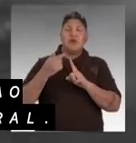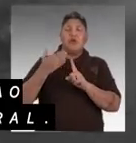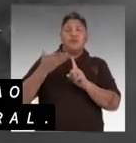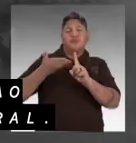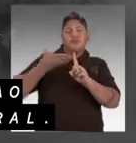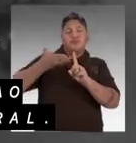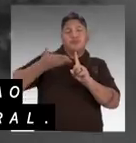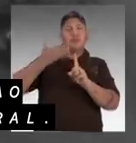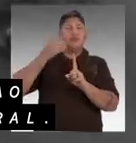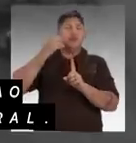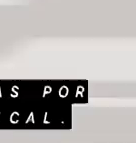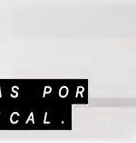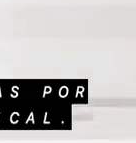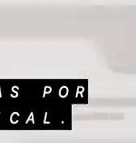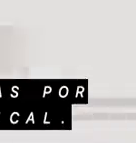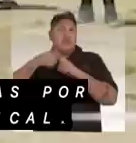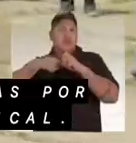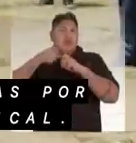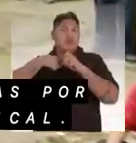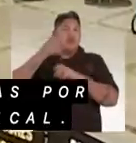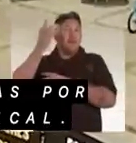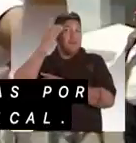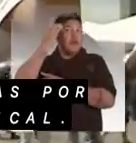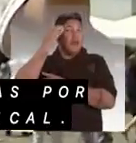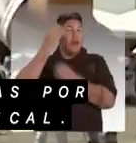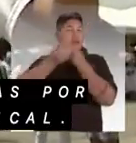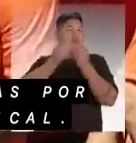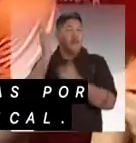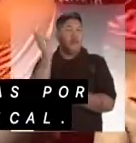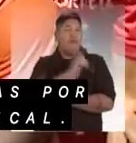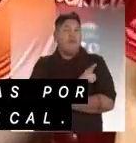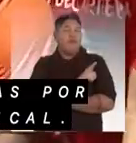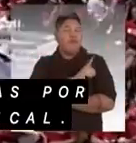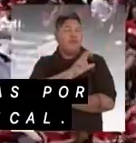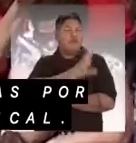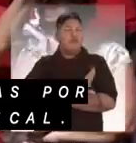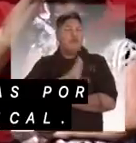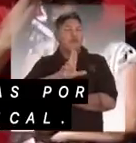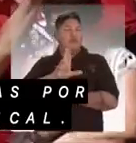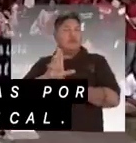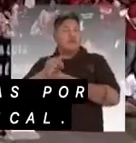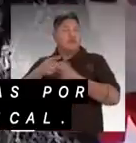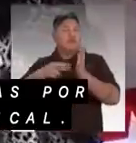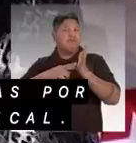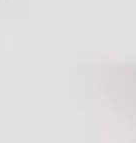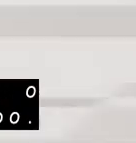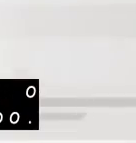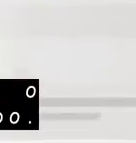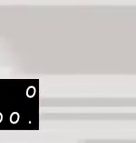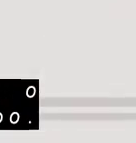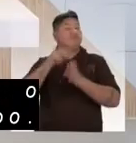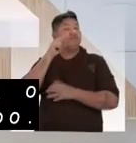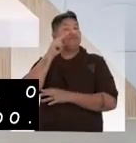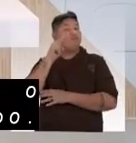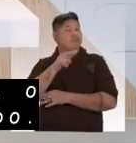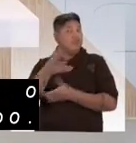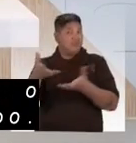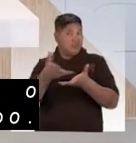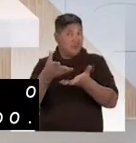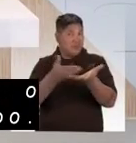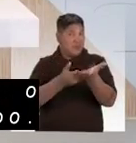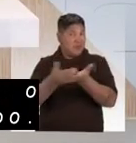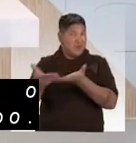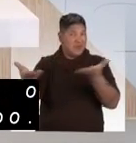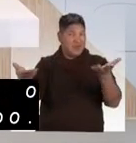assédio sexual e moral. E as conquistas obtidas por meio da atuação sindical. Fique com a gente,